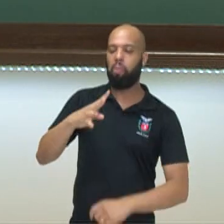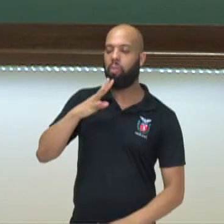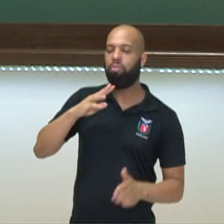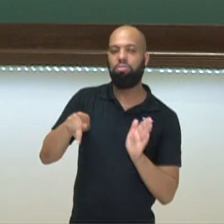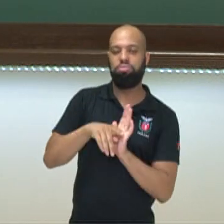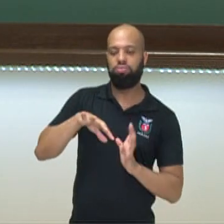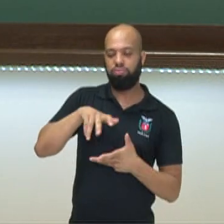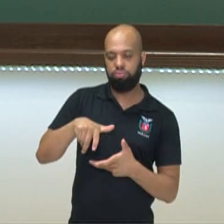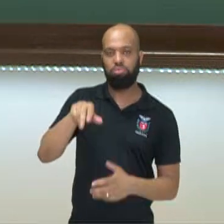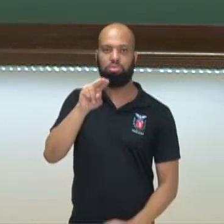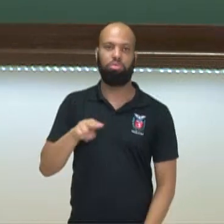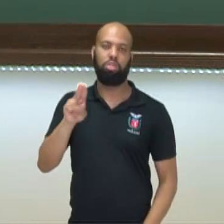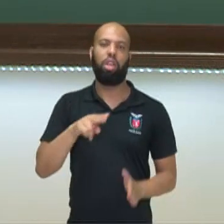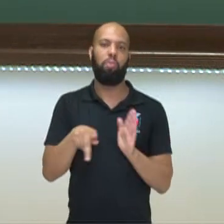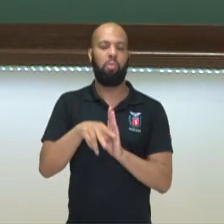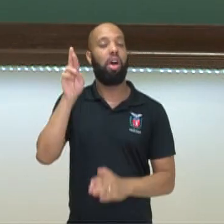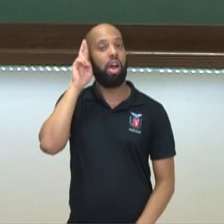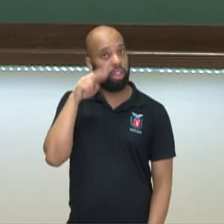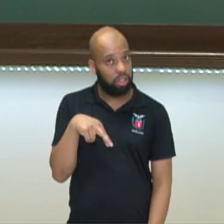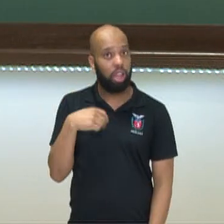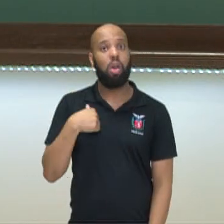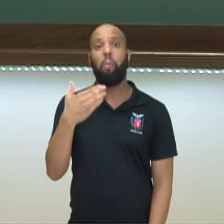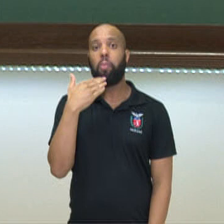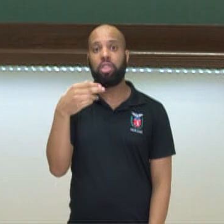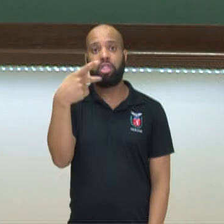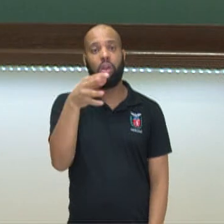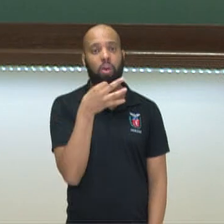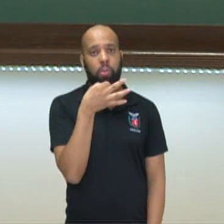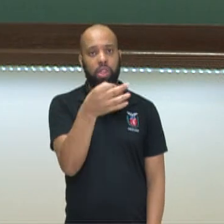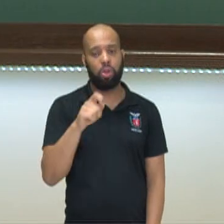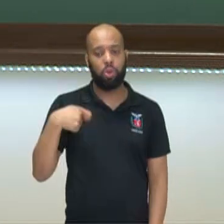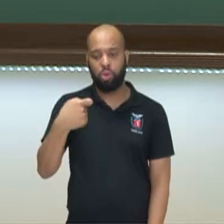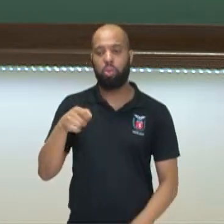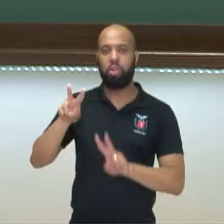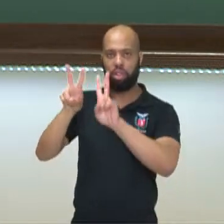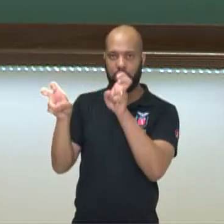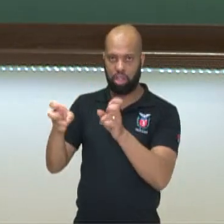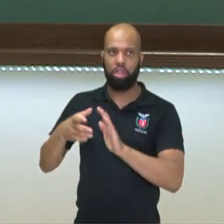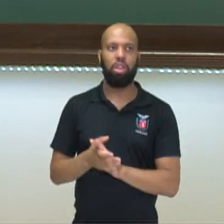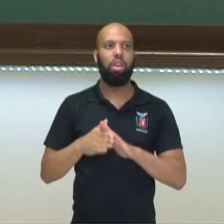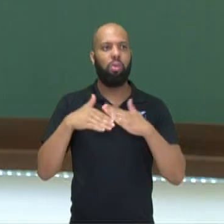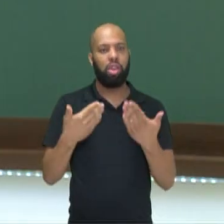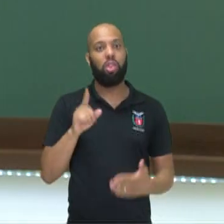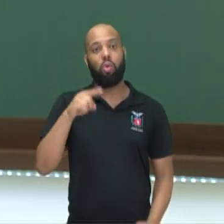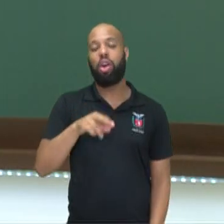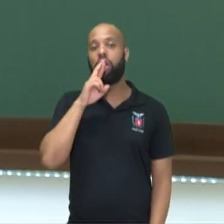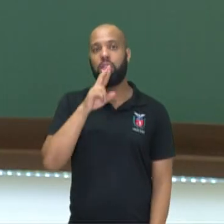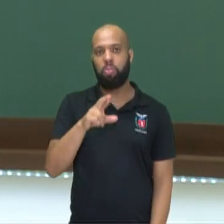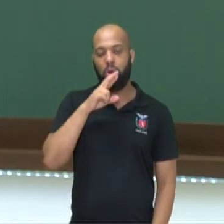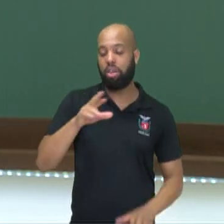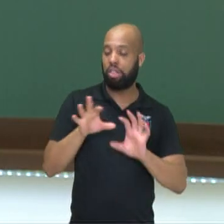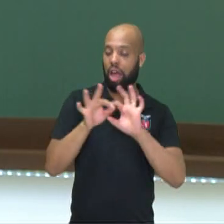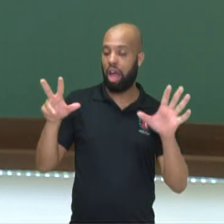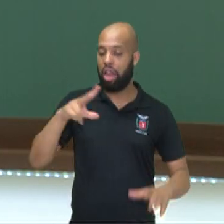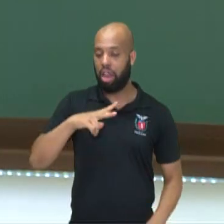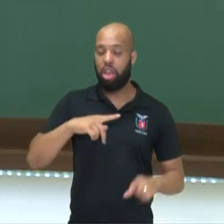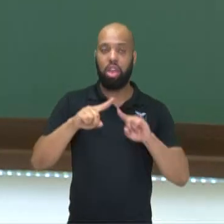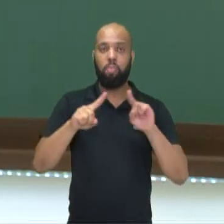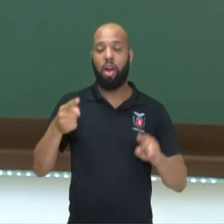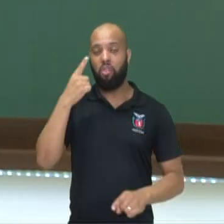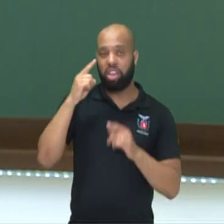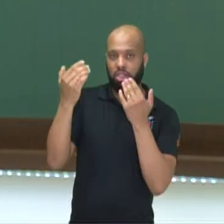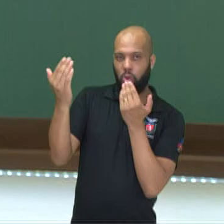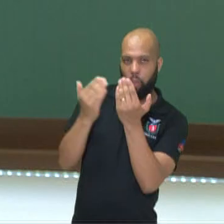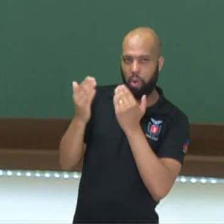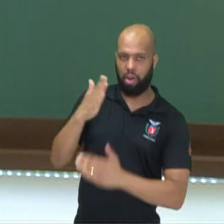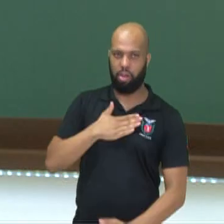mundo através da razão? Pedir a opinião de vocês, então, claro, essa é uma resposta livre, mas você pode